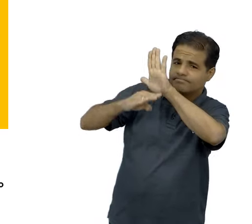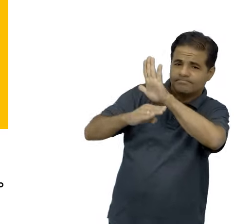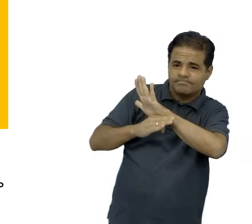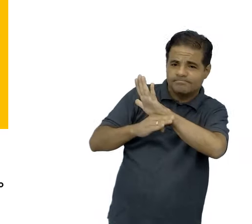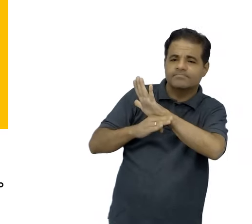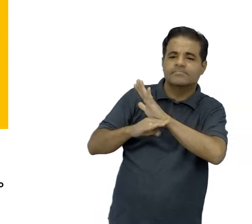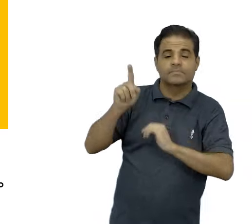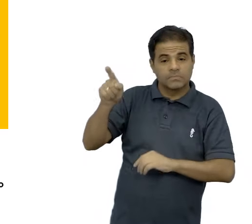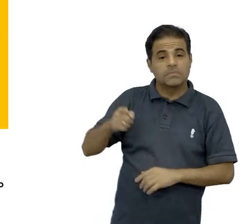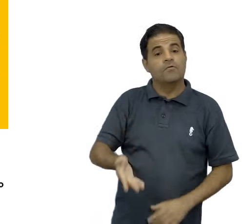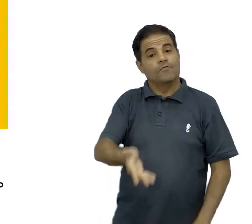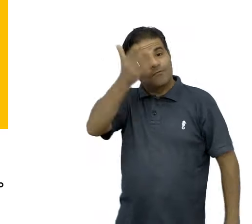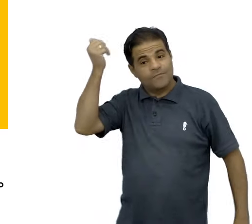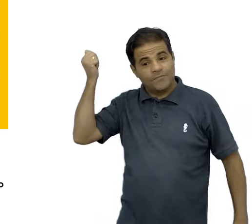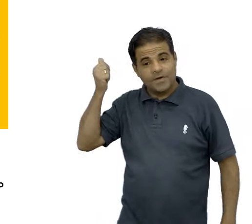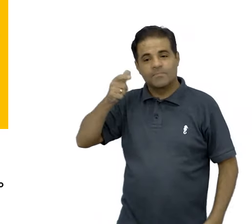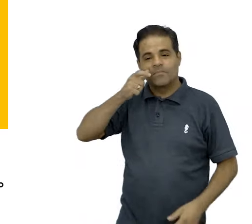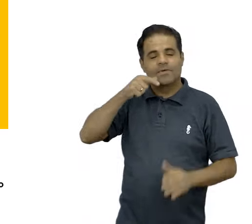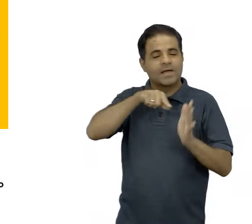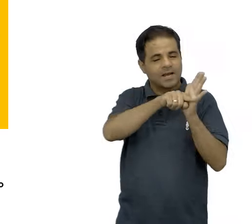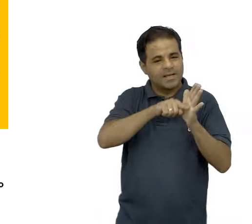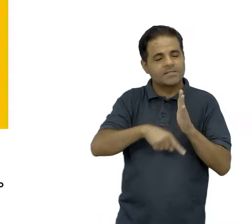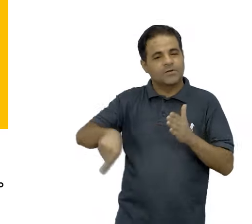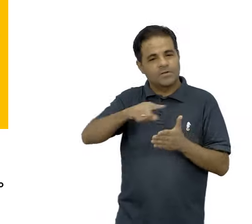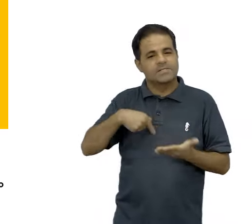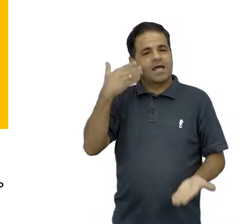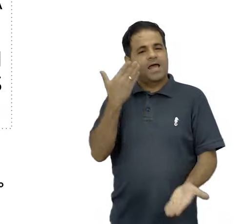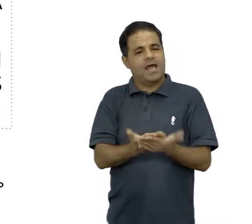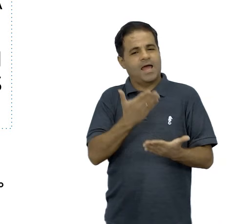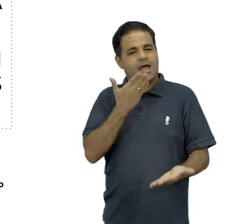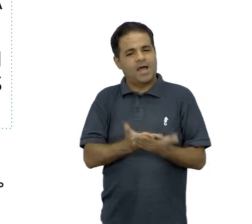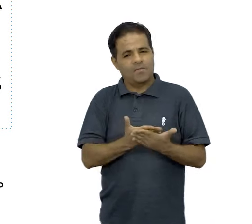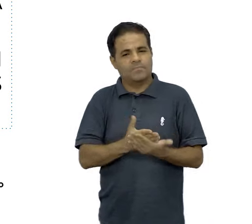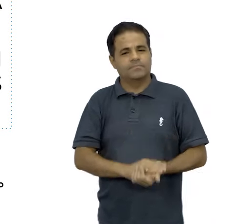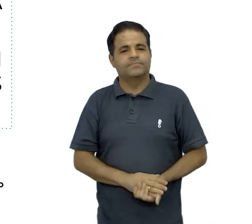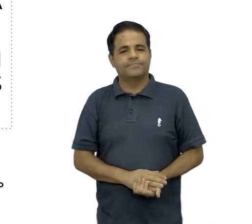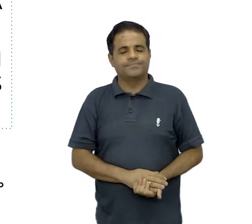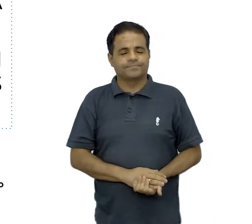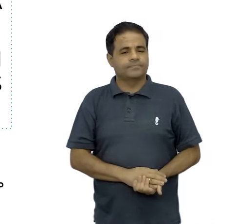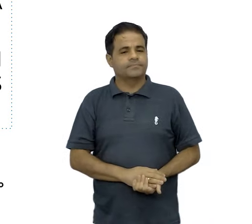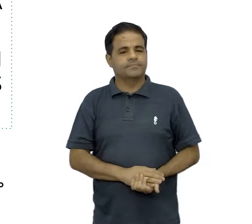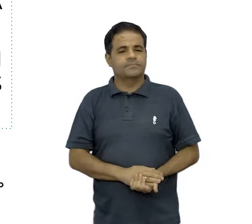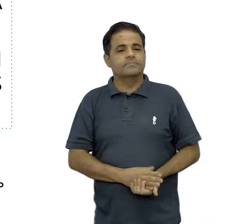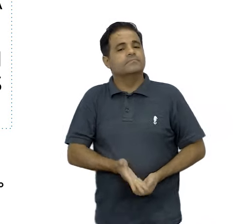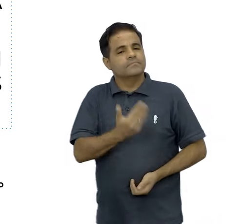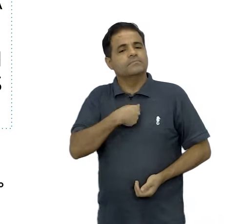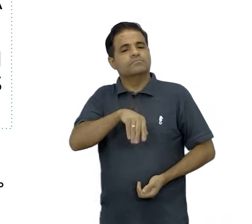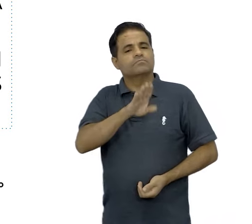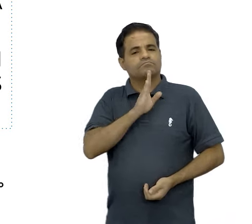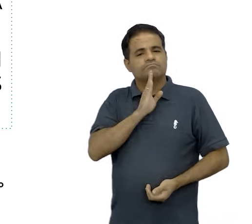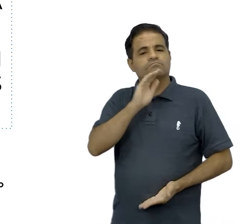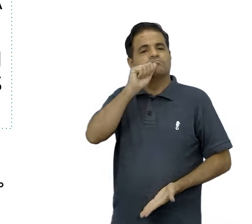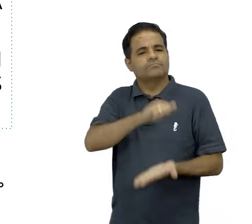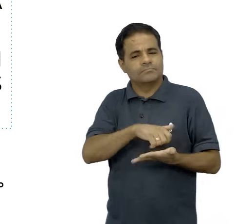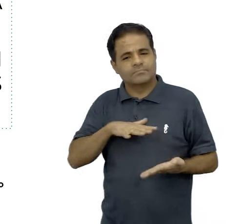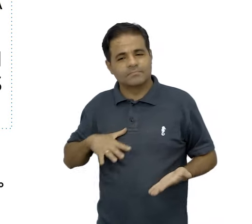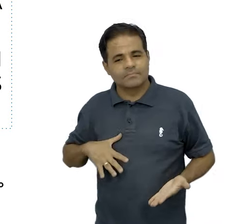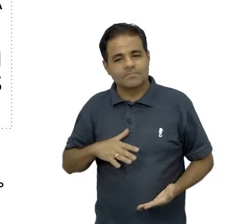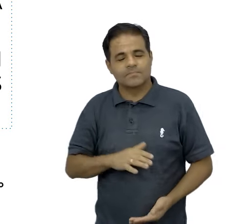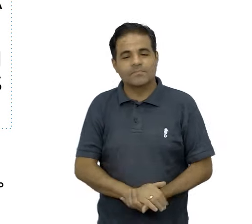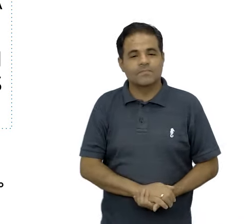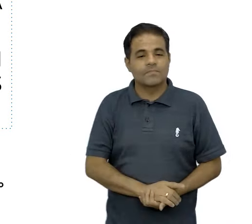formativo. Então, vamos lá analisar a nossa aula? Então, vamos conhecer a atividade, certo?